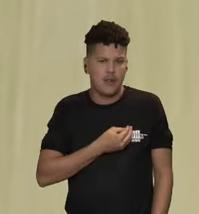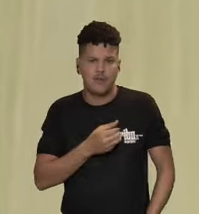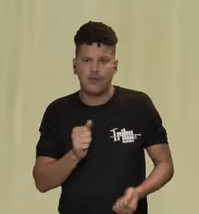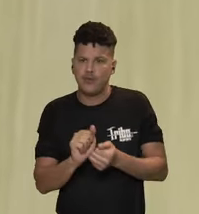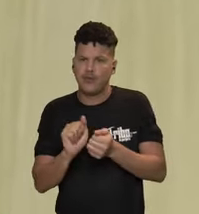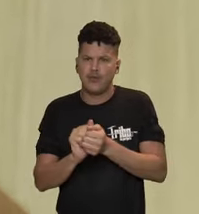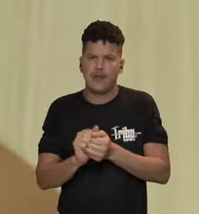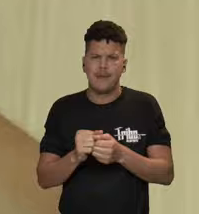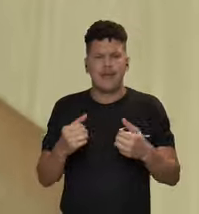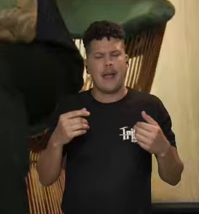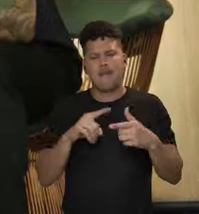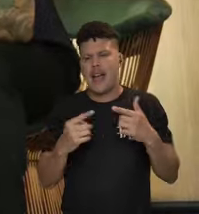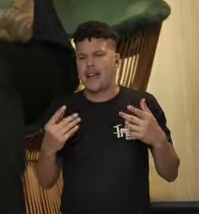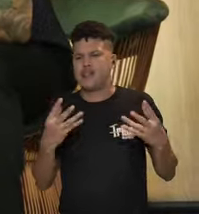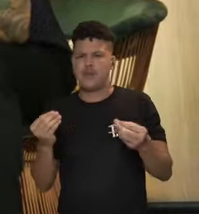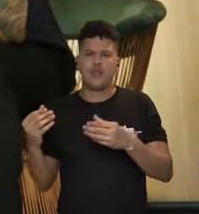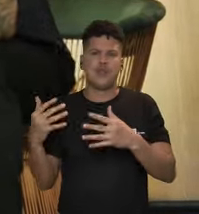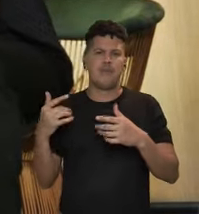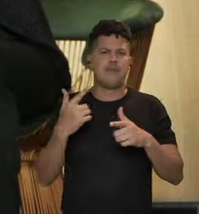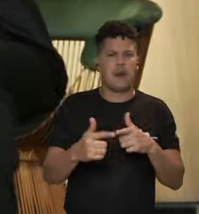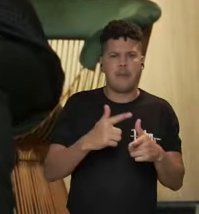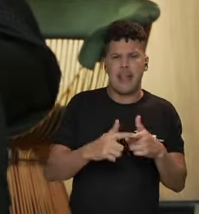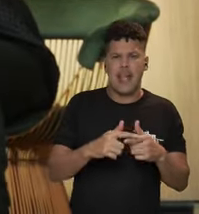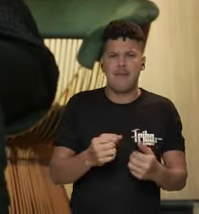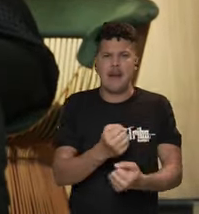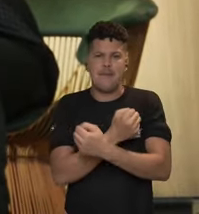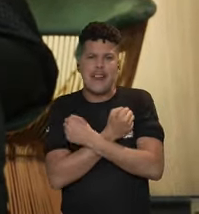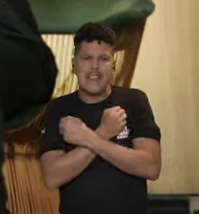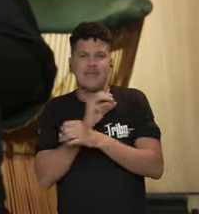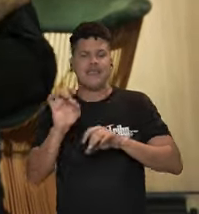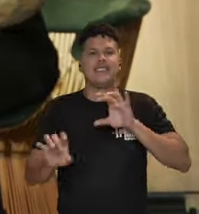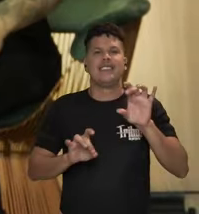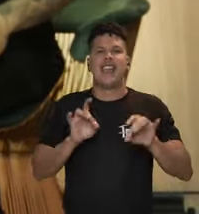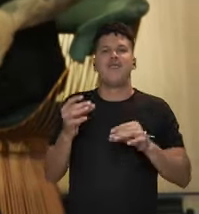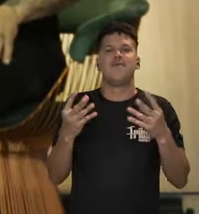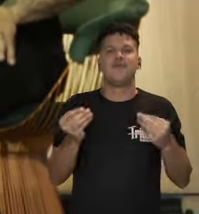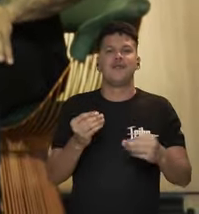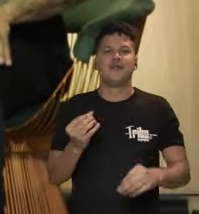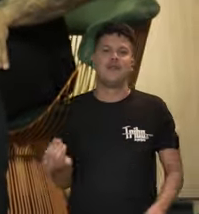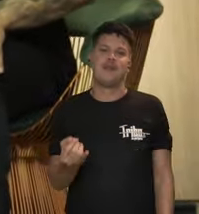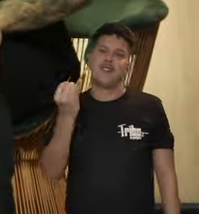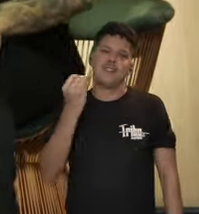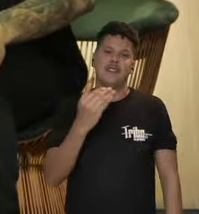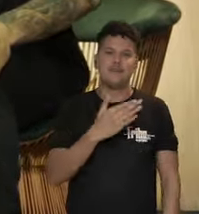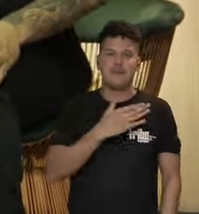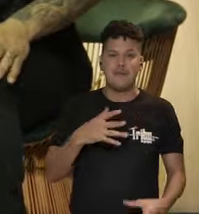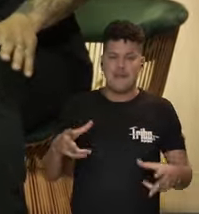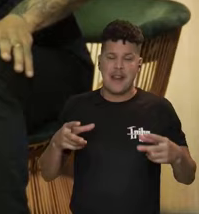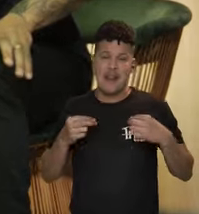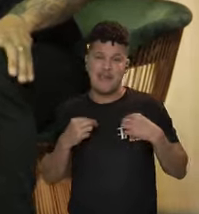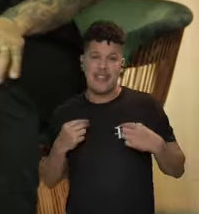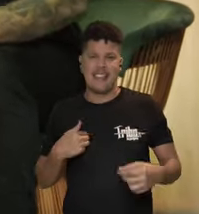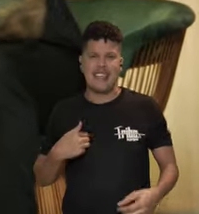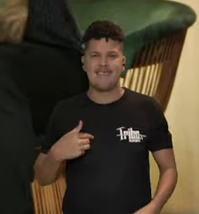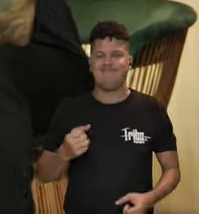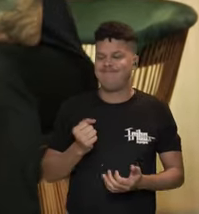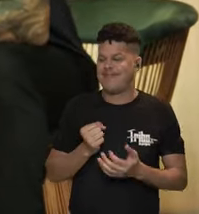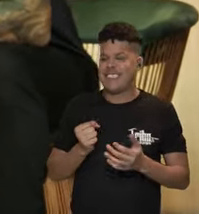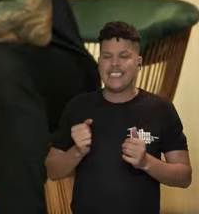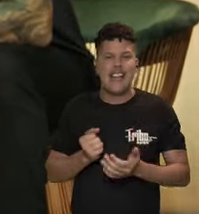várias complicações. Mas quero mandar um abraço especial pra essa pessoa, que é muito importante pra mim, mano, que, porra, acrescentou